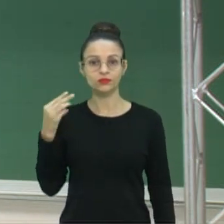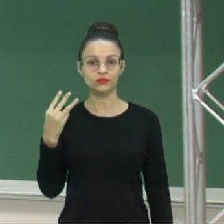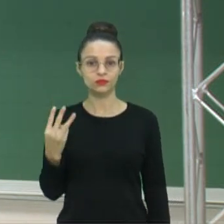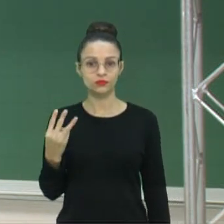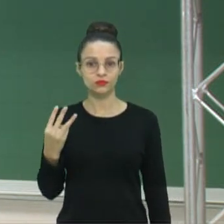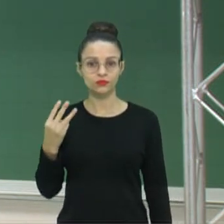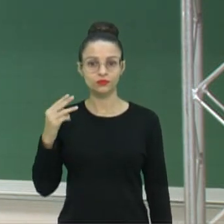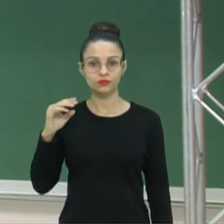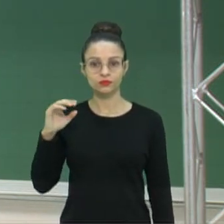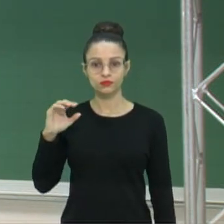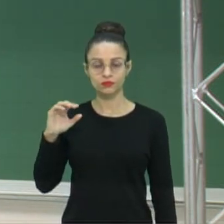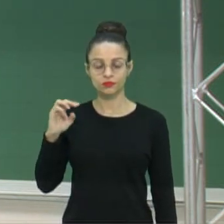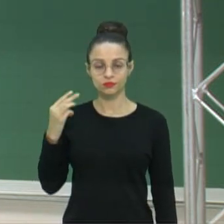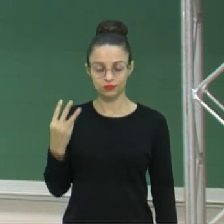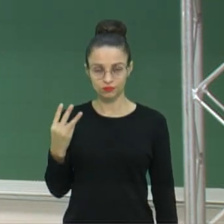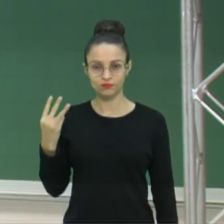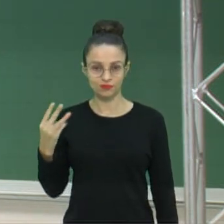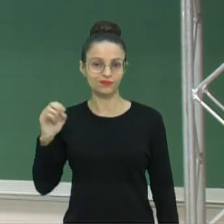338